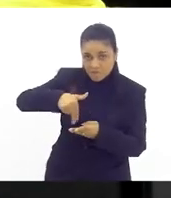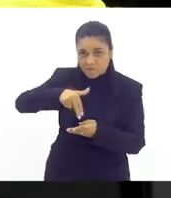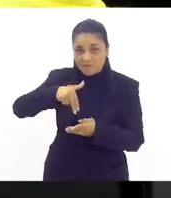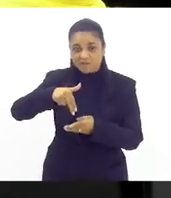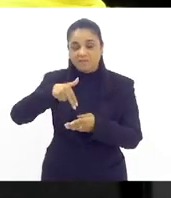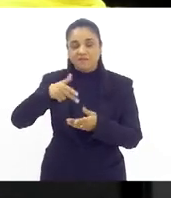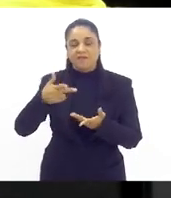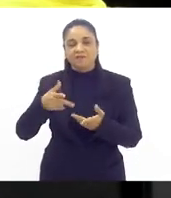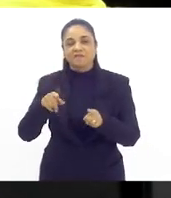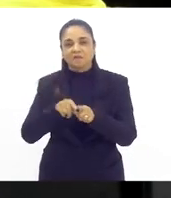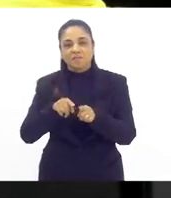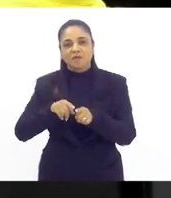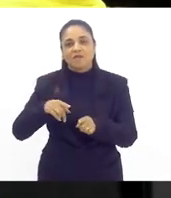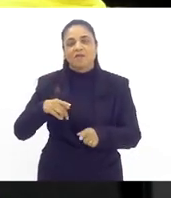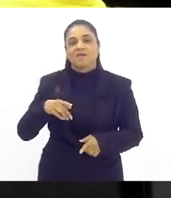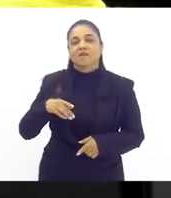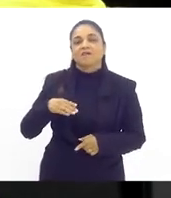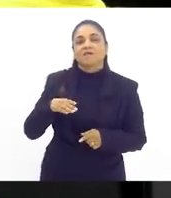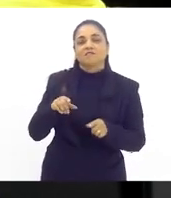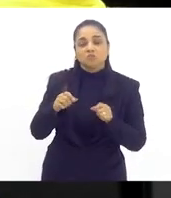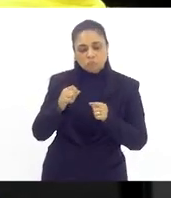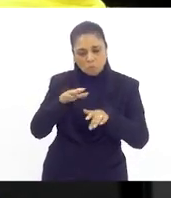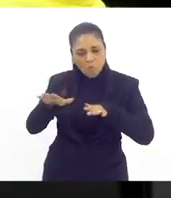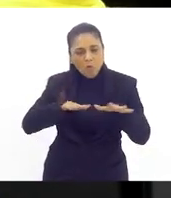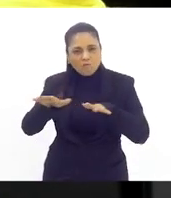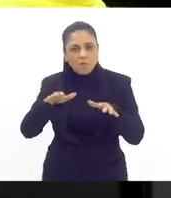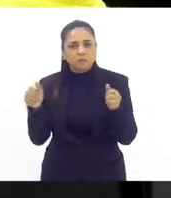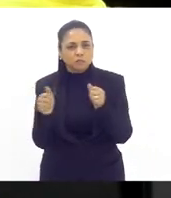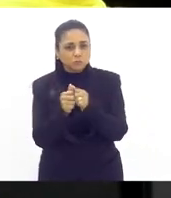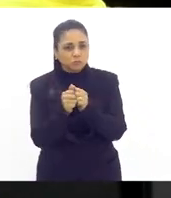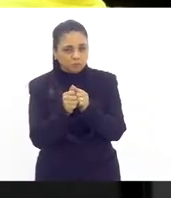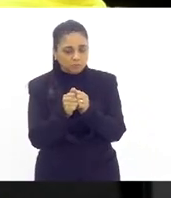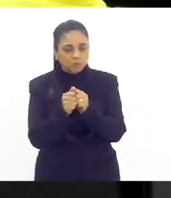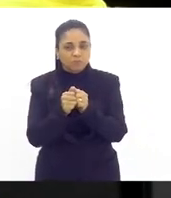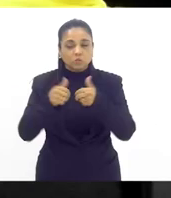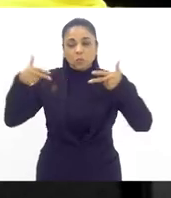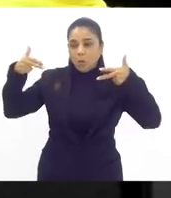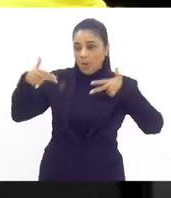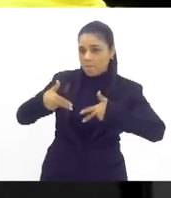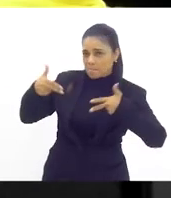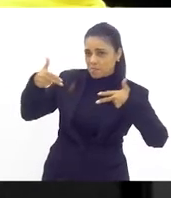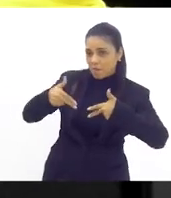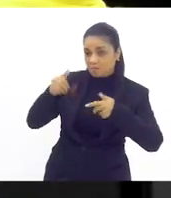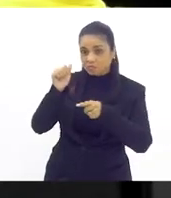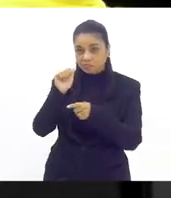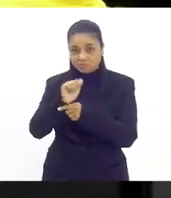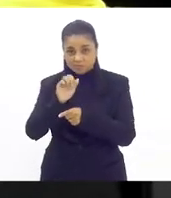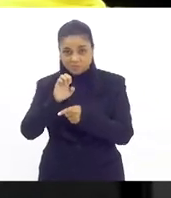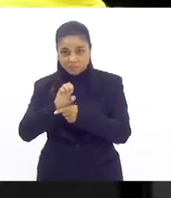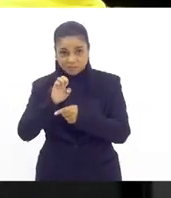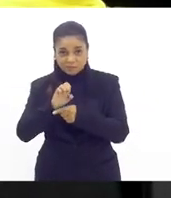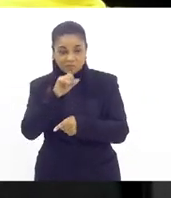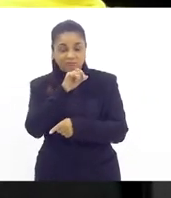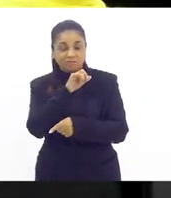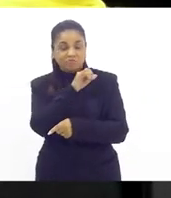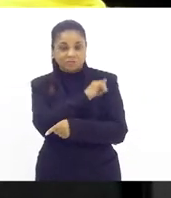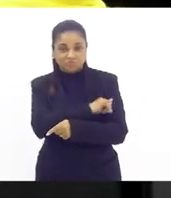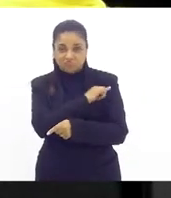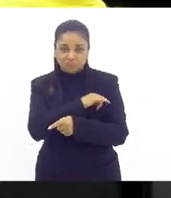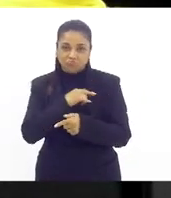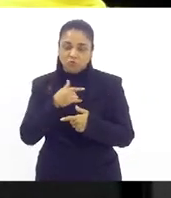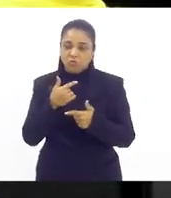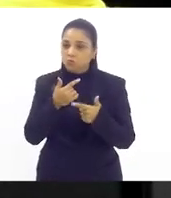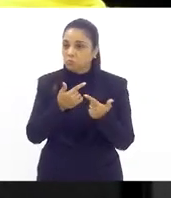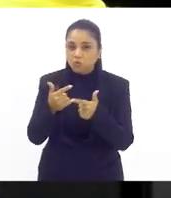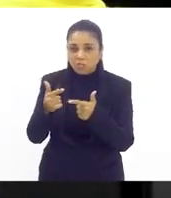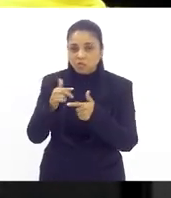é que tá todo esse movimento junto à cultura hip hop no Rio de Janeiro a gente não tem tido fala não tem